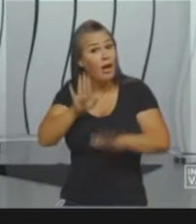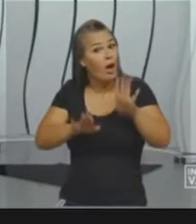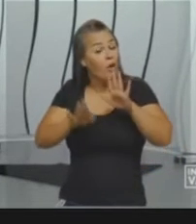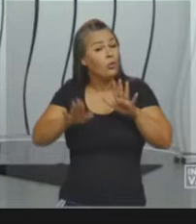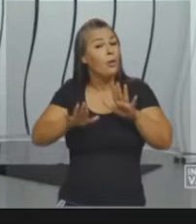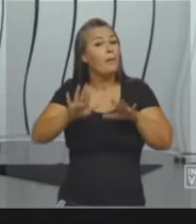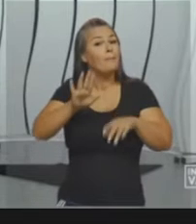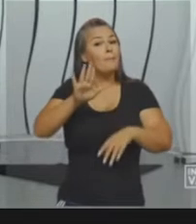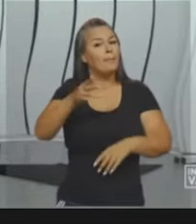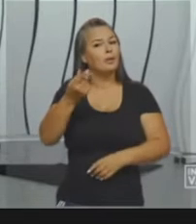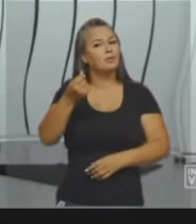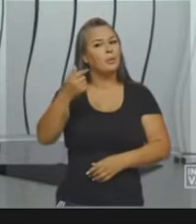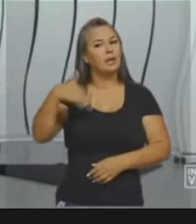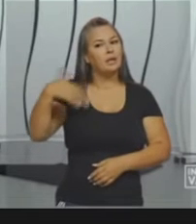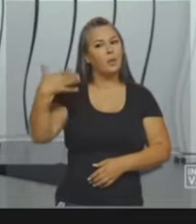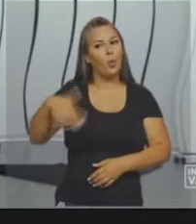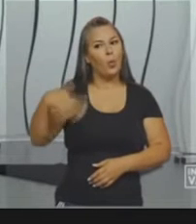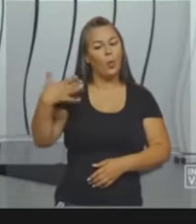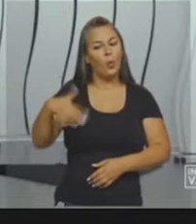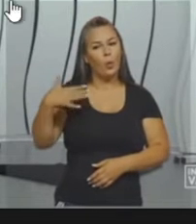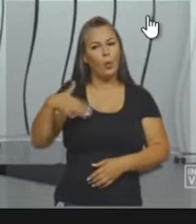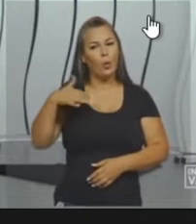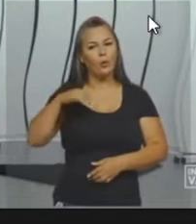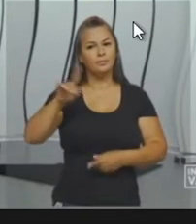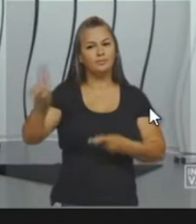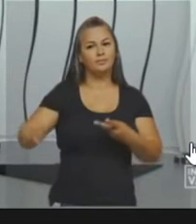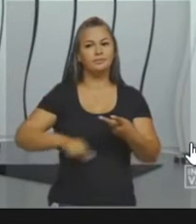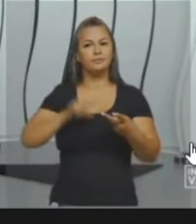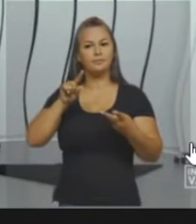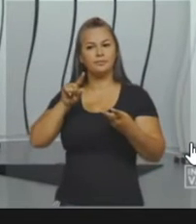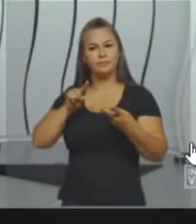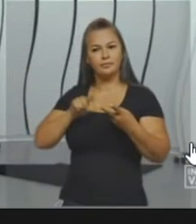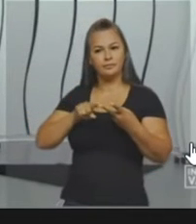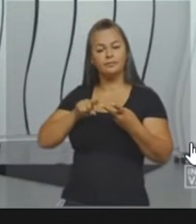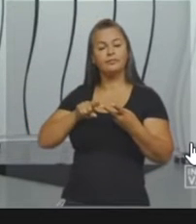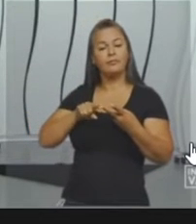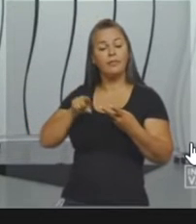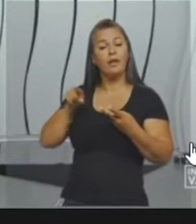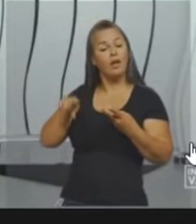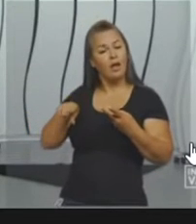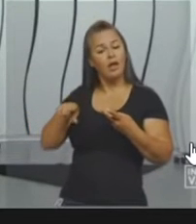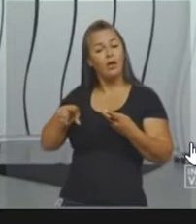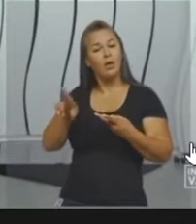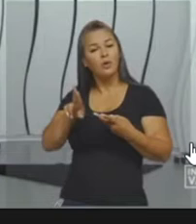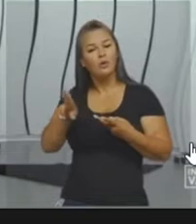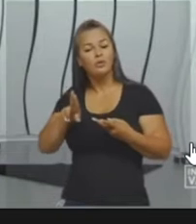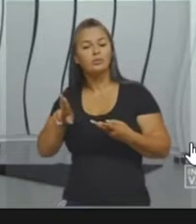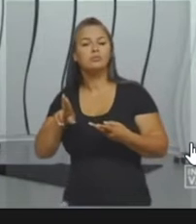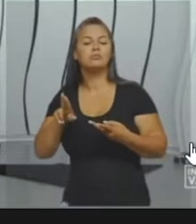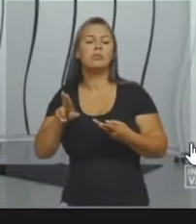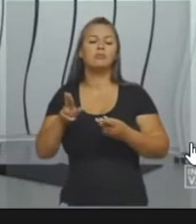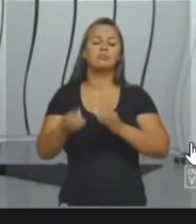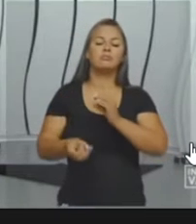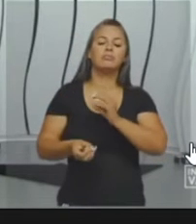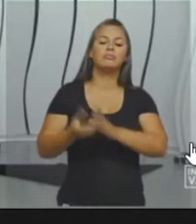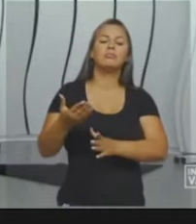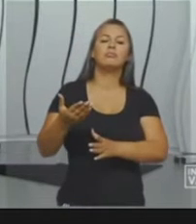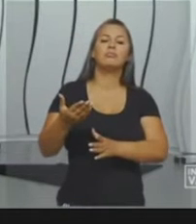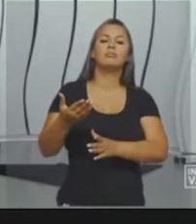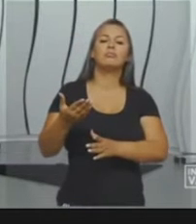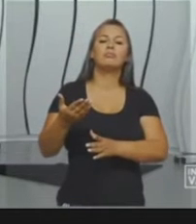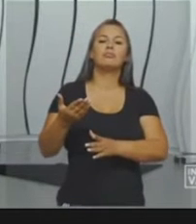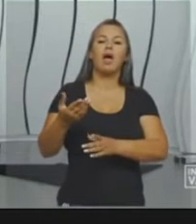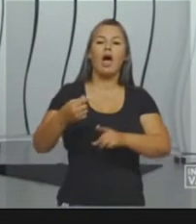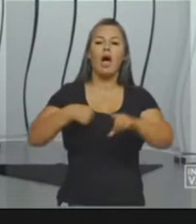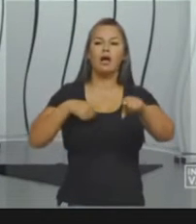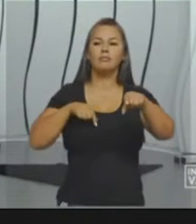de antibióticos também. Os fungos foram usados em produção de antibiótico. Um dos primeiros antibióticos descobertos, inclusive, foi